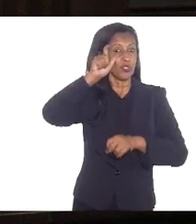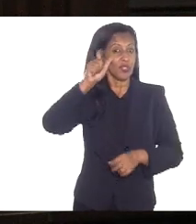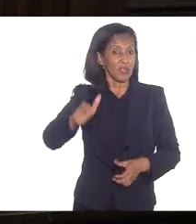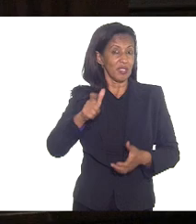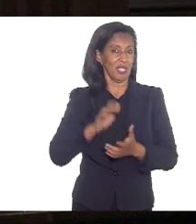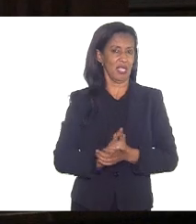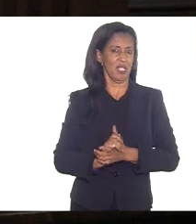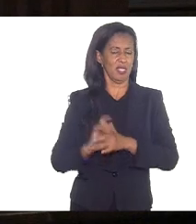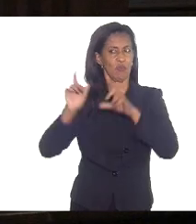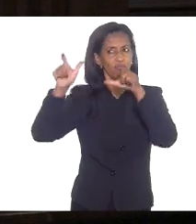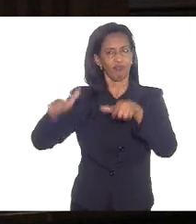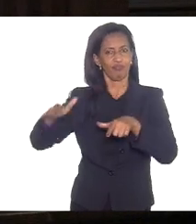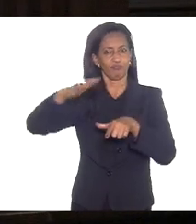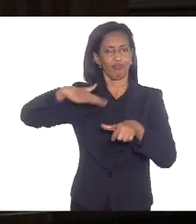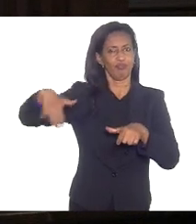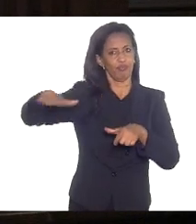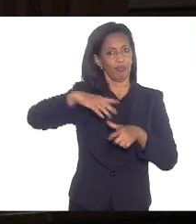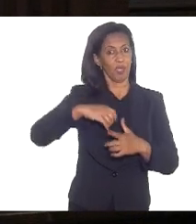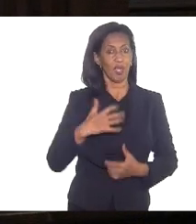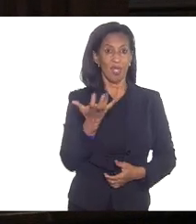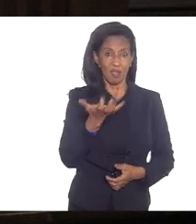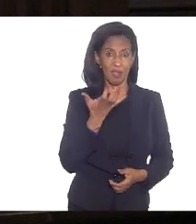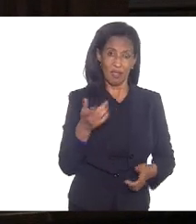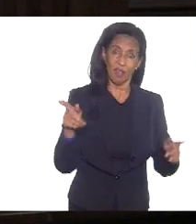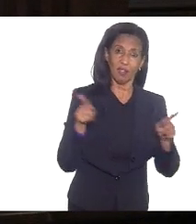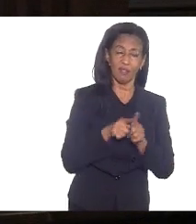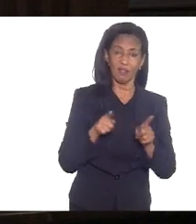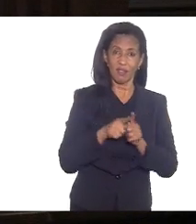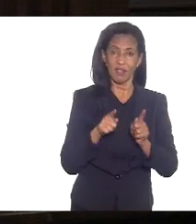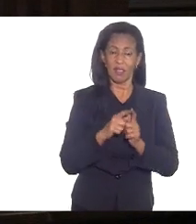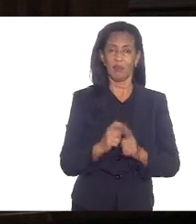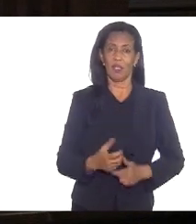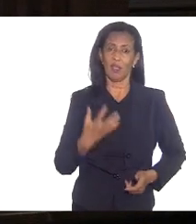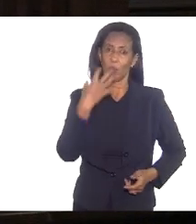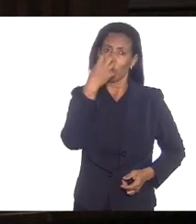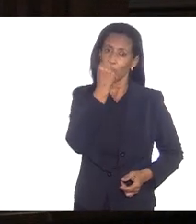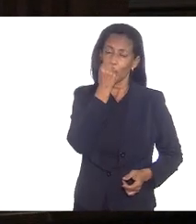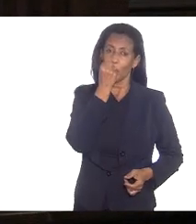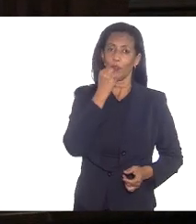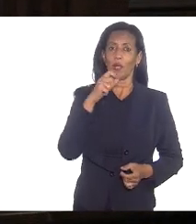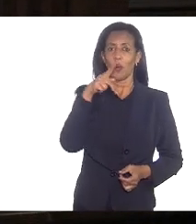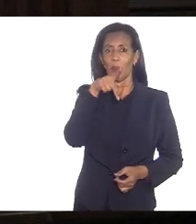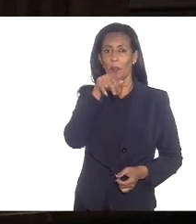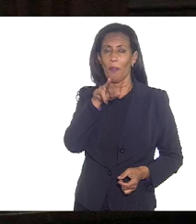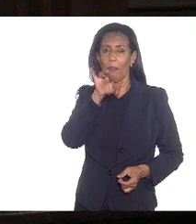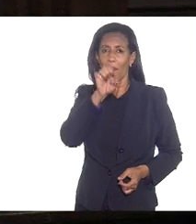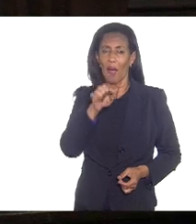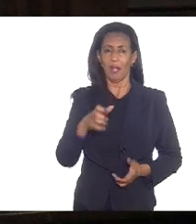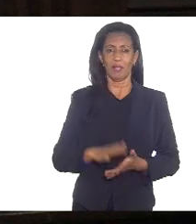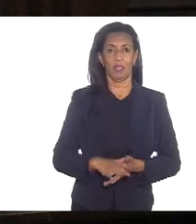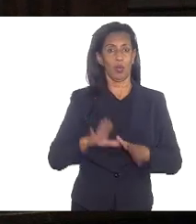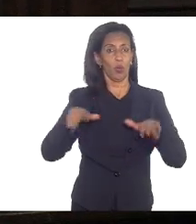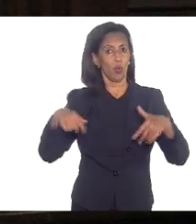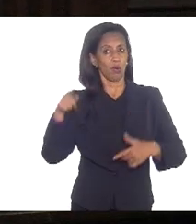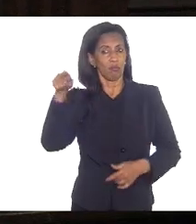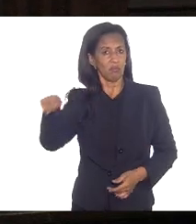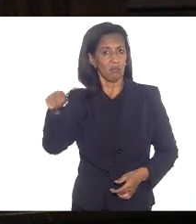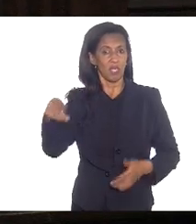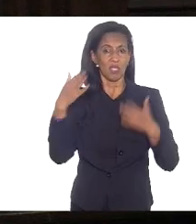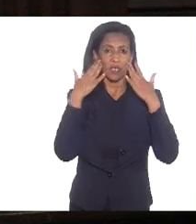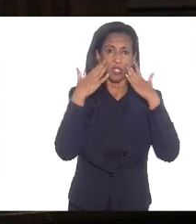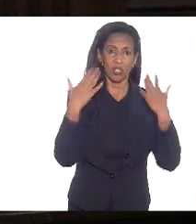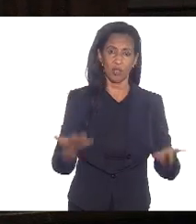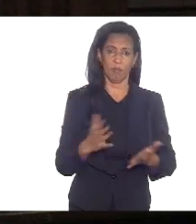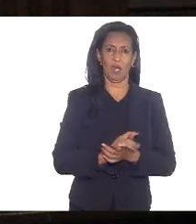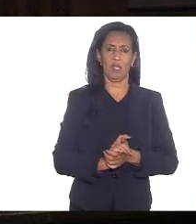público local. E pretendem também amordaçar o padre José Olavo quando este expressa